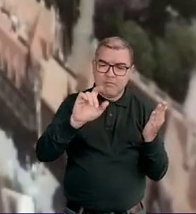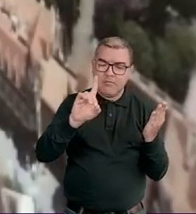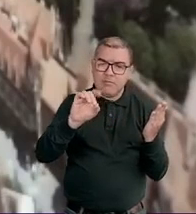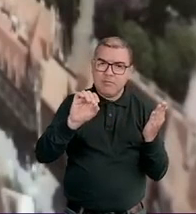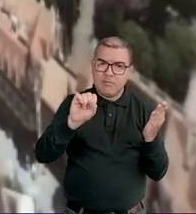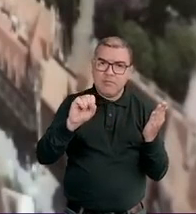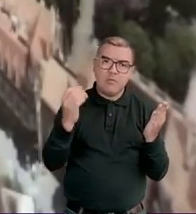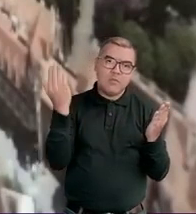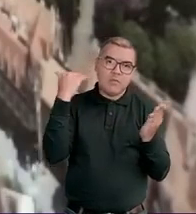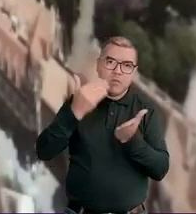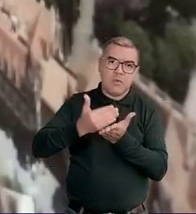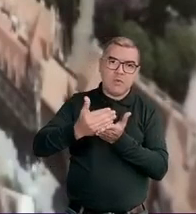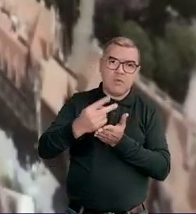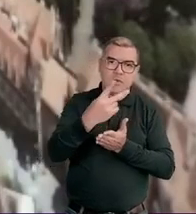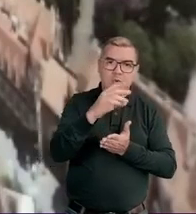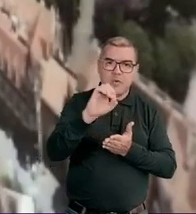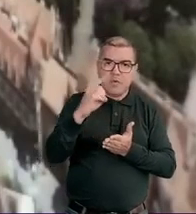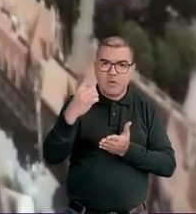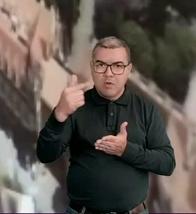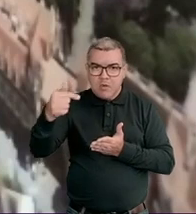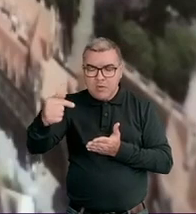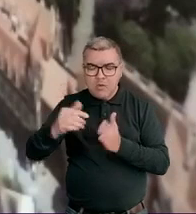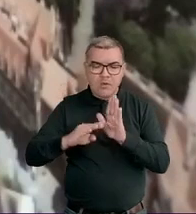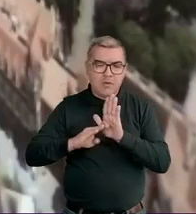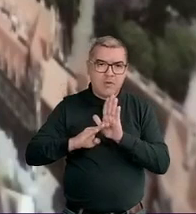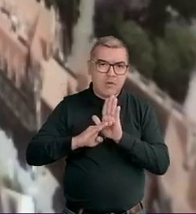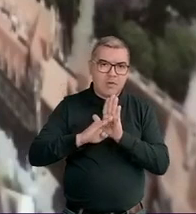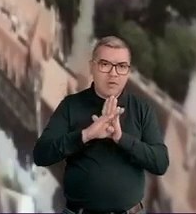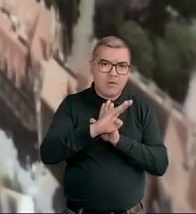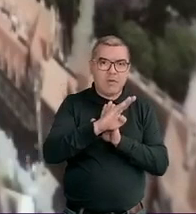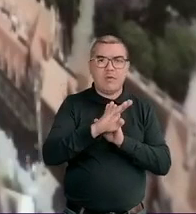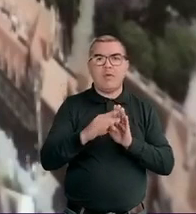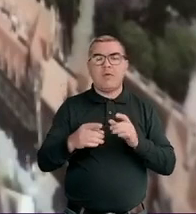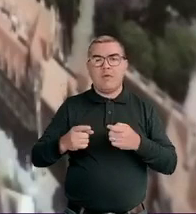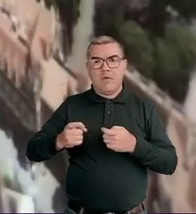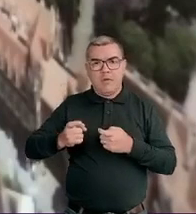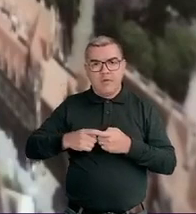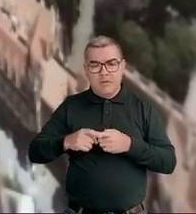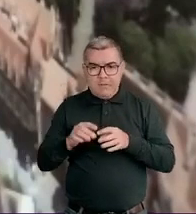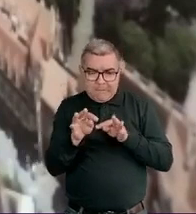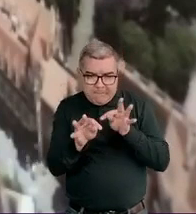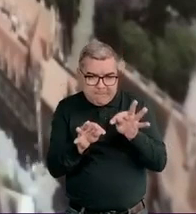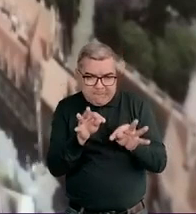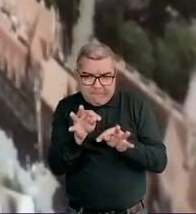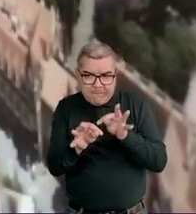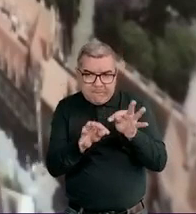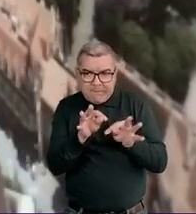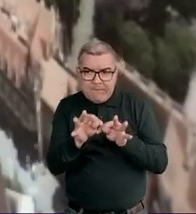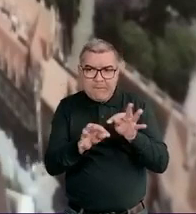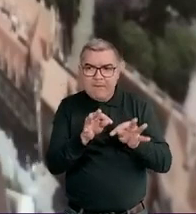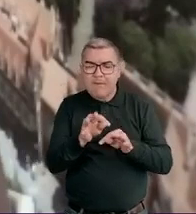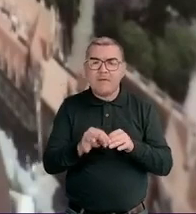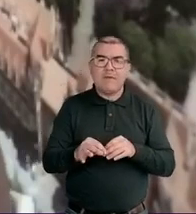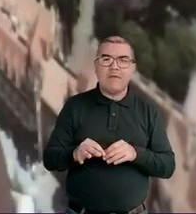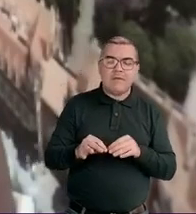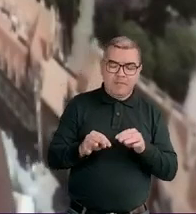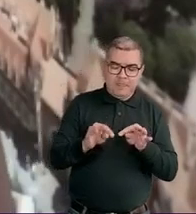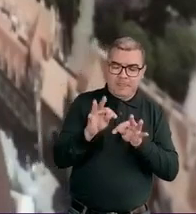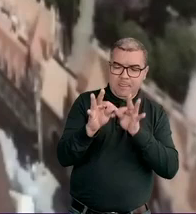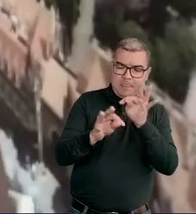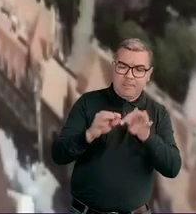é um aumento exponencial da prática desse procedimento do CAR-T, da terapia